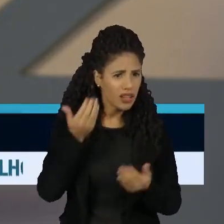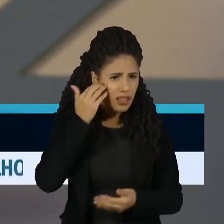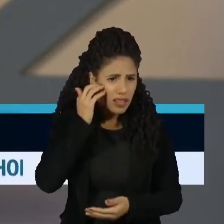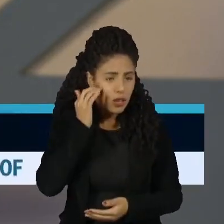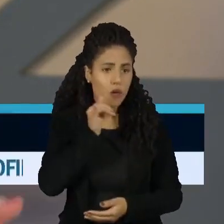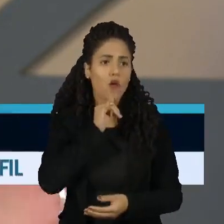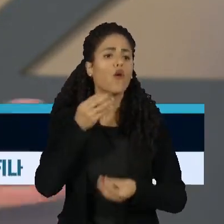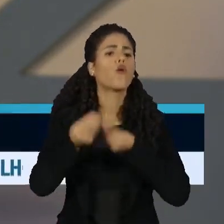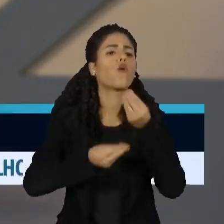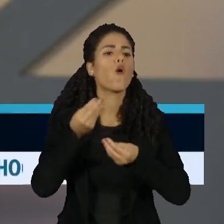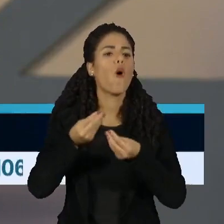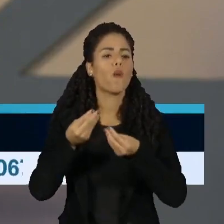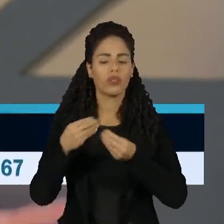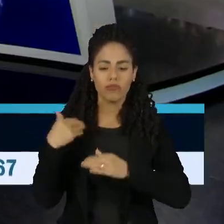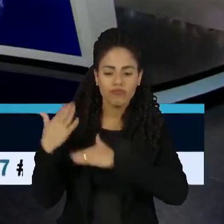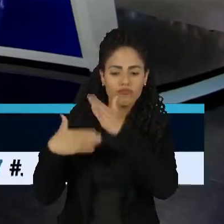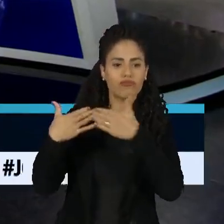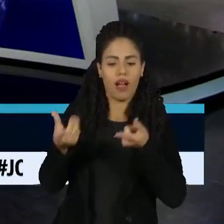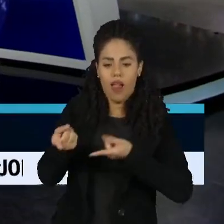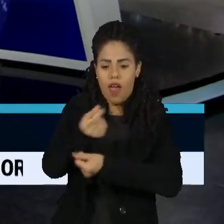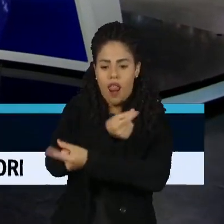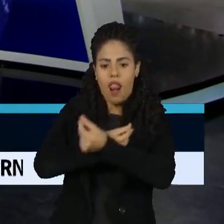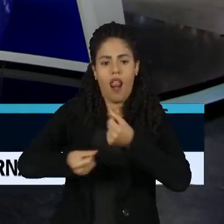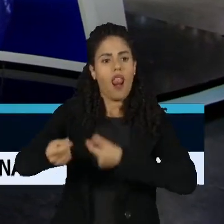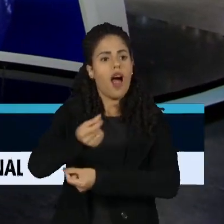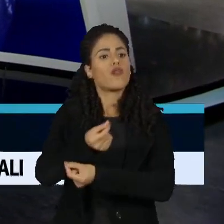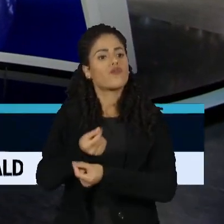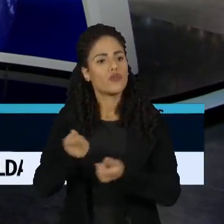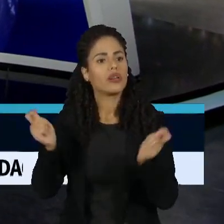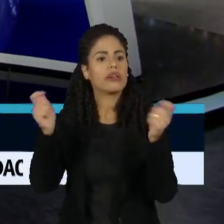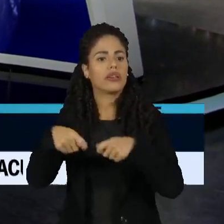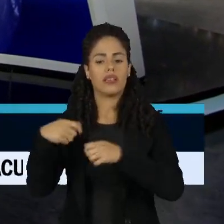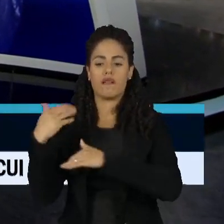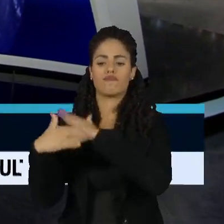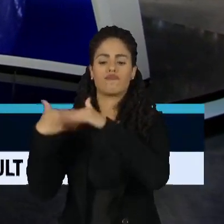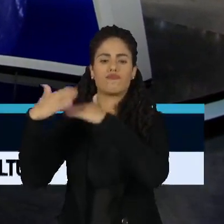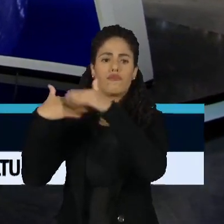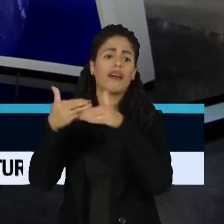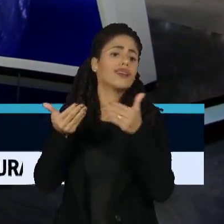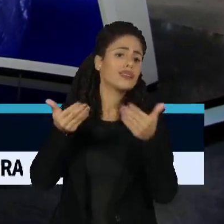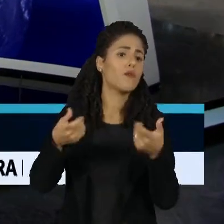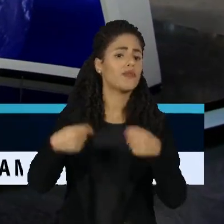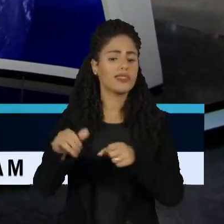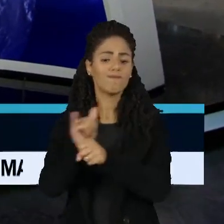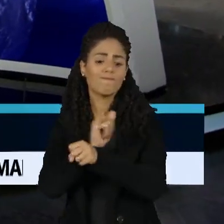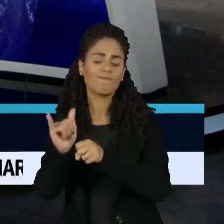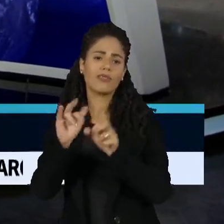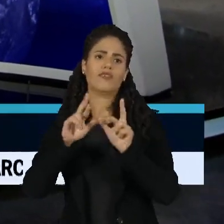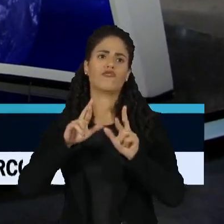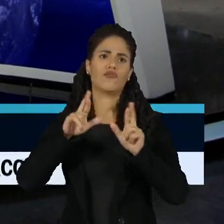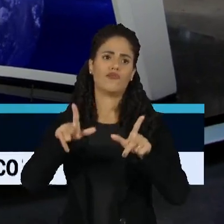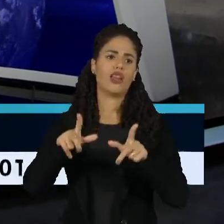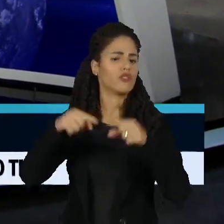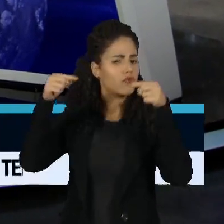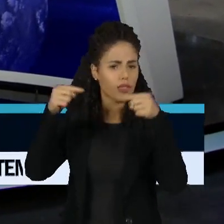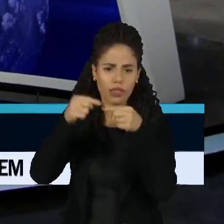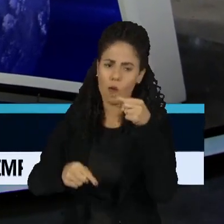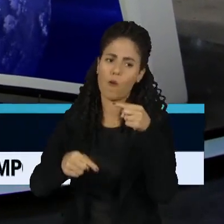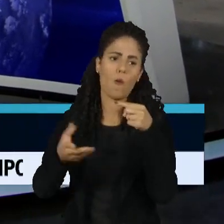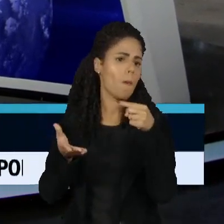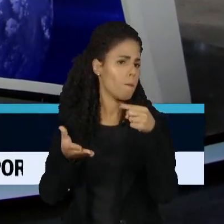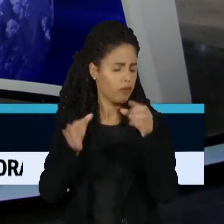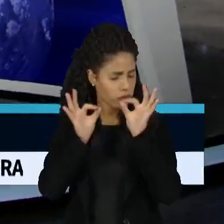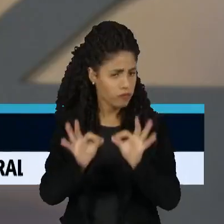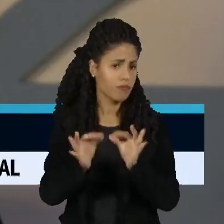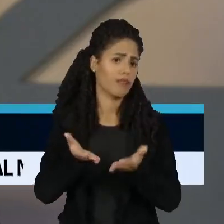exemplo de como que esse tipo de riqueza né direciona ou não o modelo de desenvolvimento acho que não é compatível e